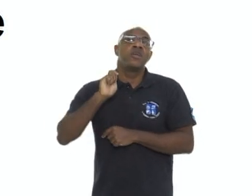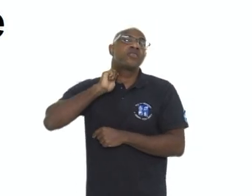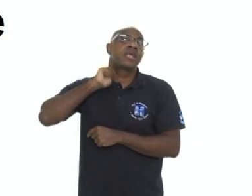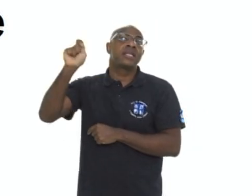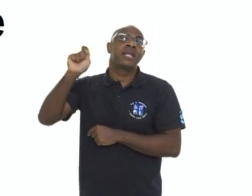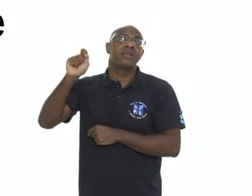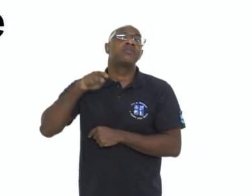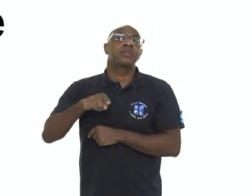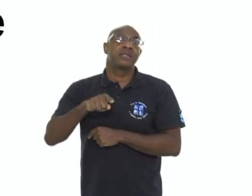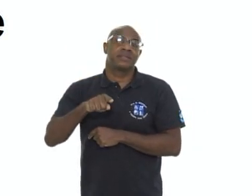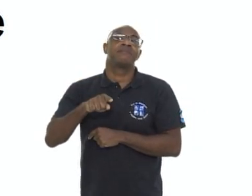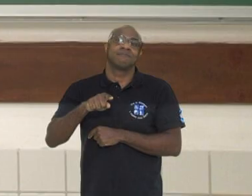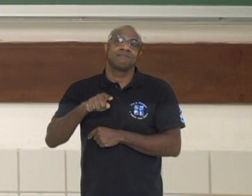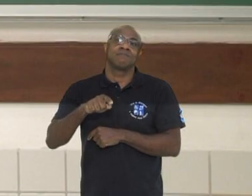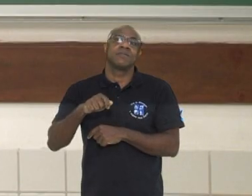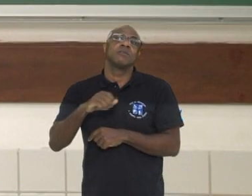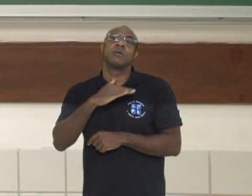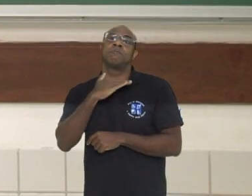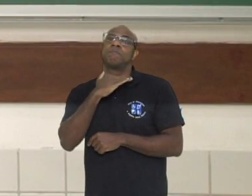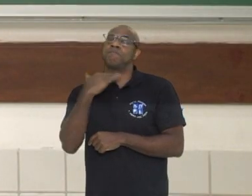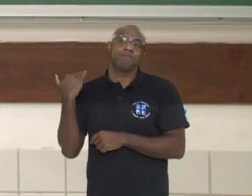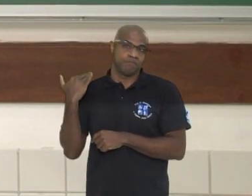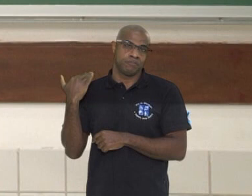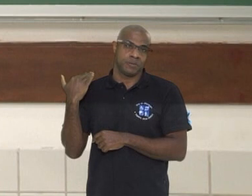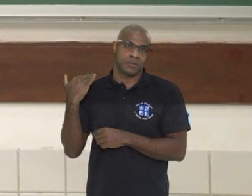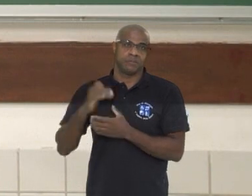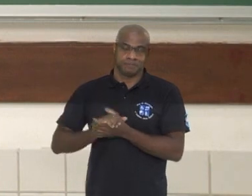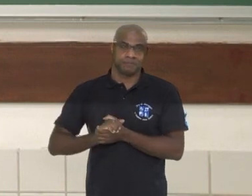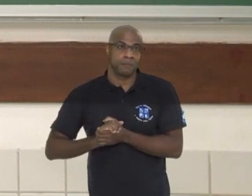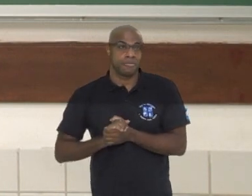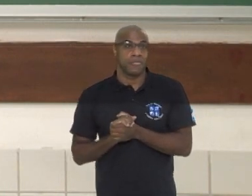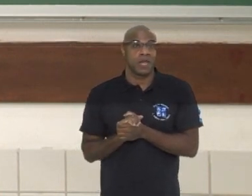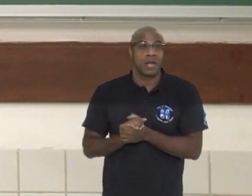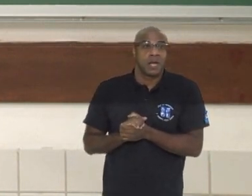morte. Tá? Então, gente, olha só,